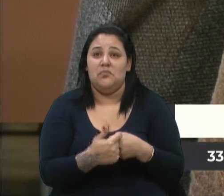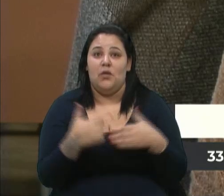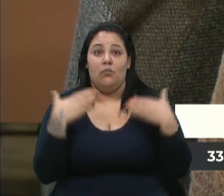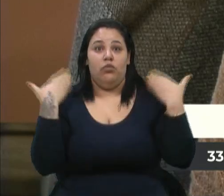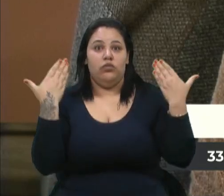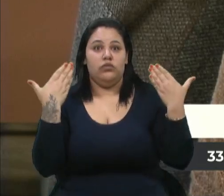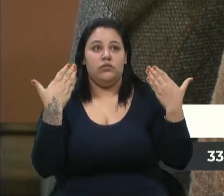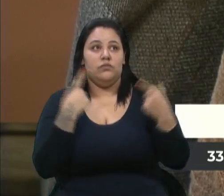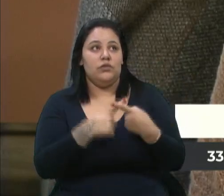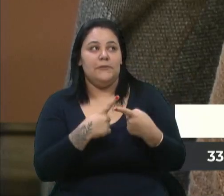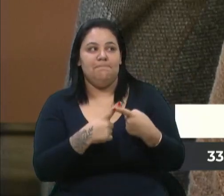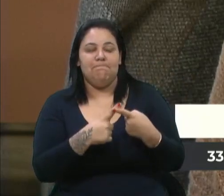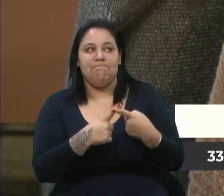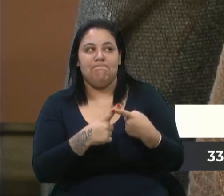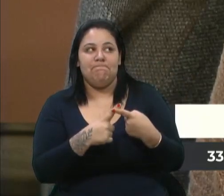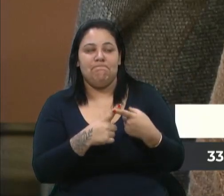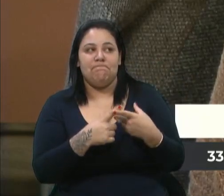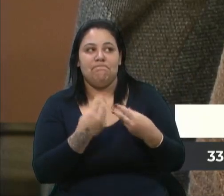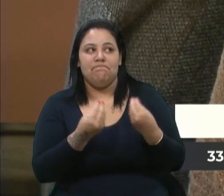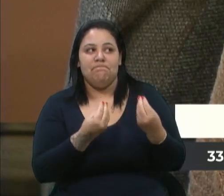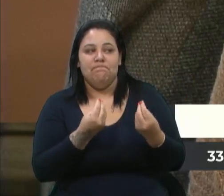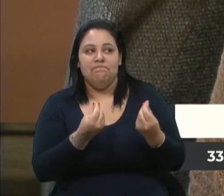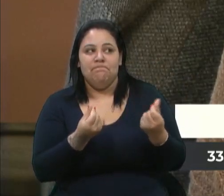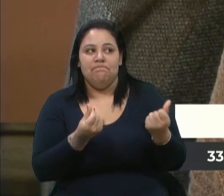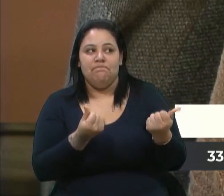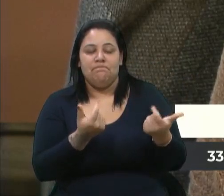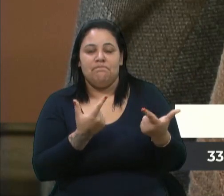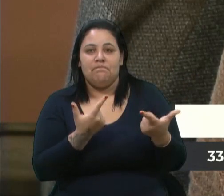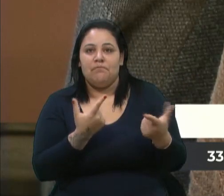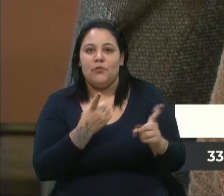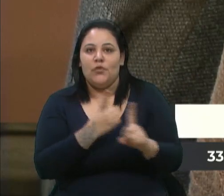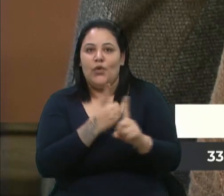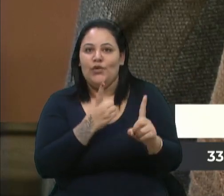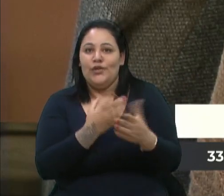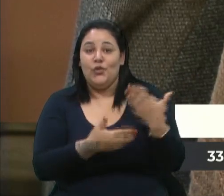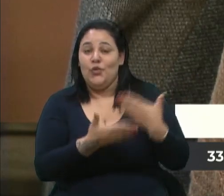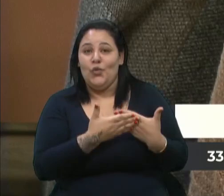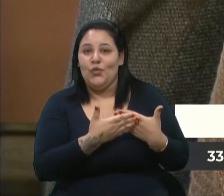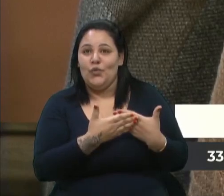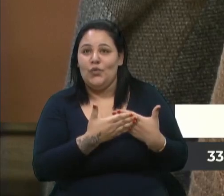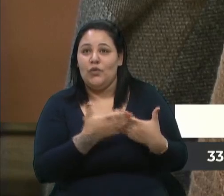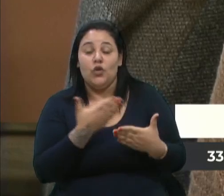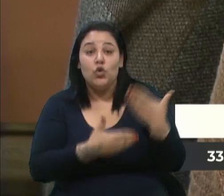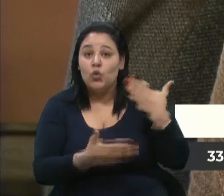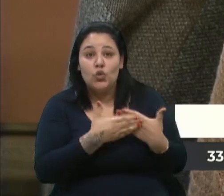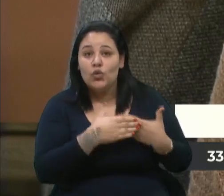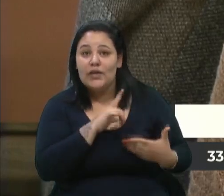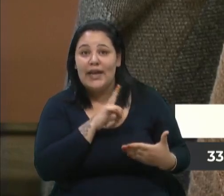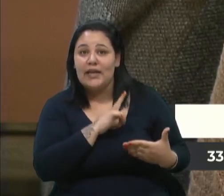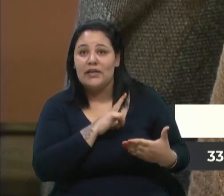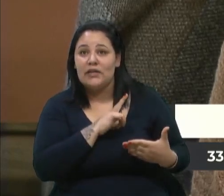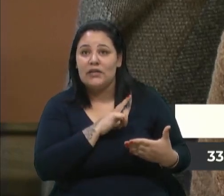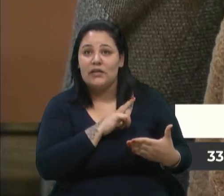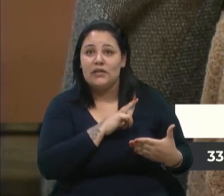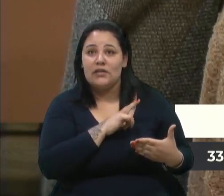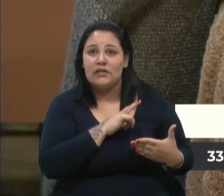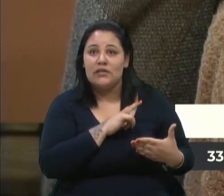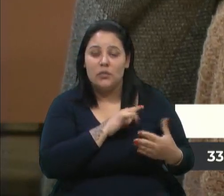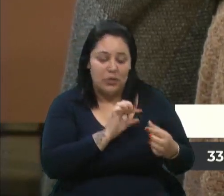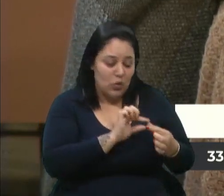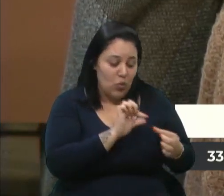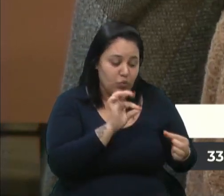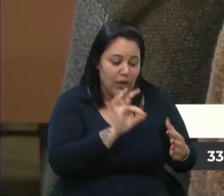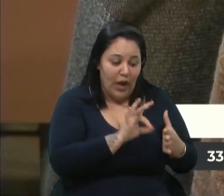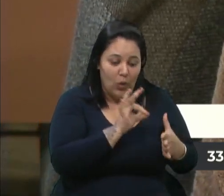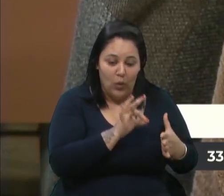assustadora, eu digo assim, né? Porque lá tu encontra tudo que tu precisa, tudo, desde a agulha até o que